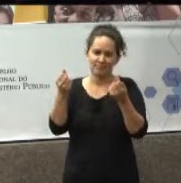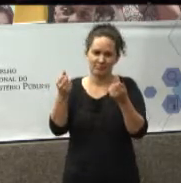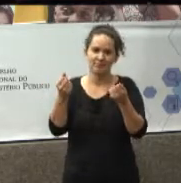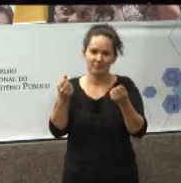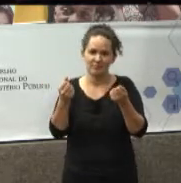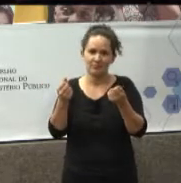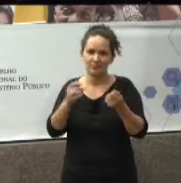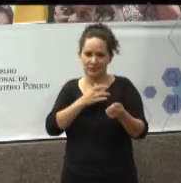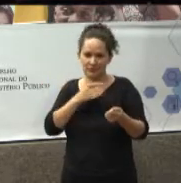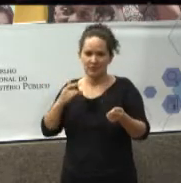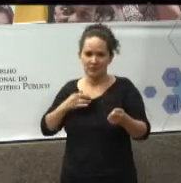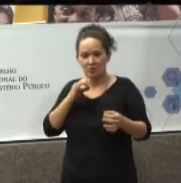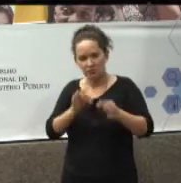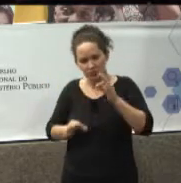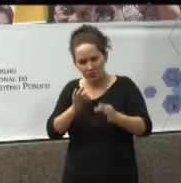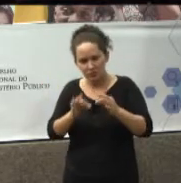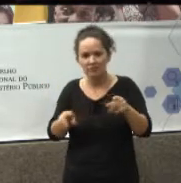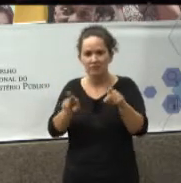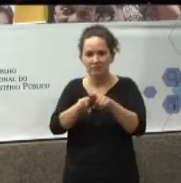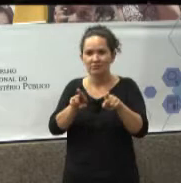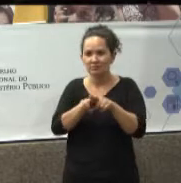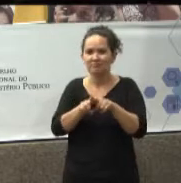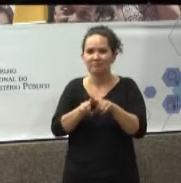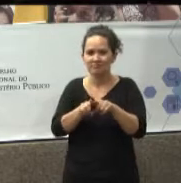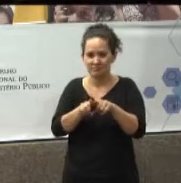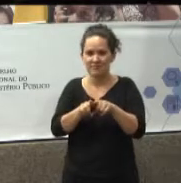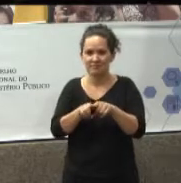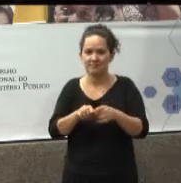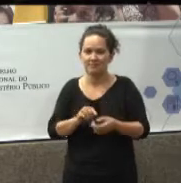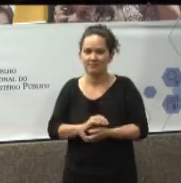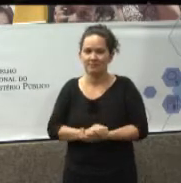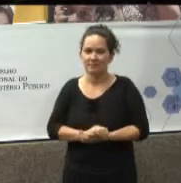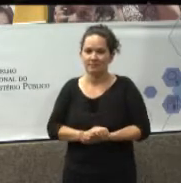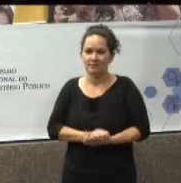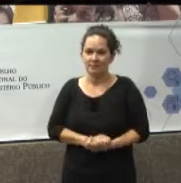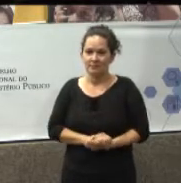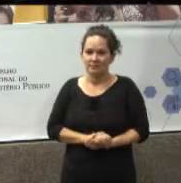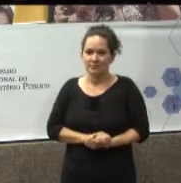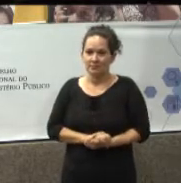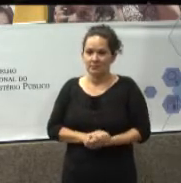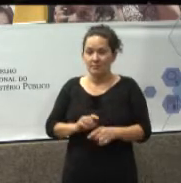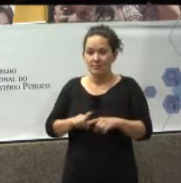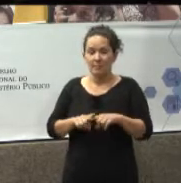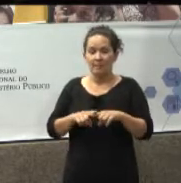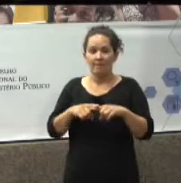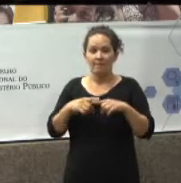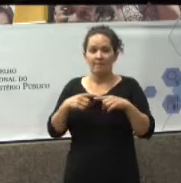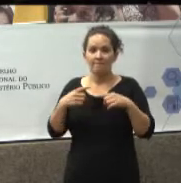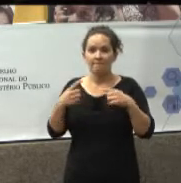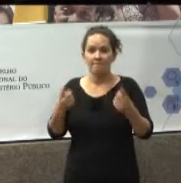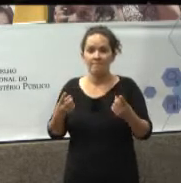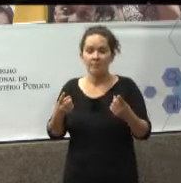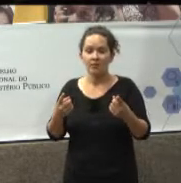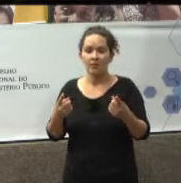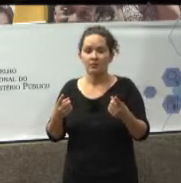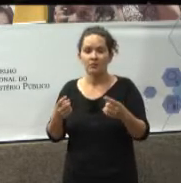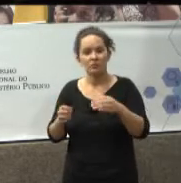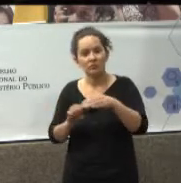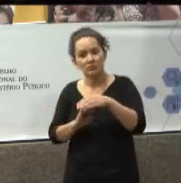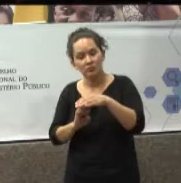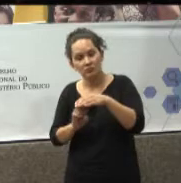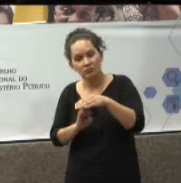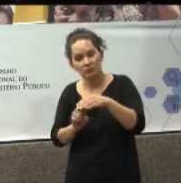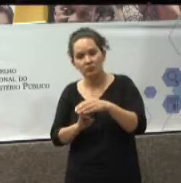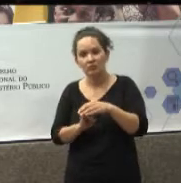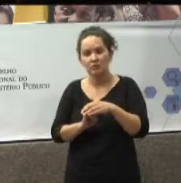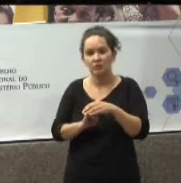na saúde a judicialização sem razão de ser mas como toda a corporação há